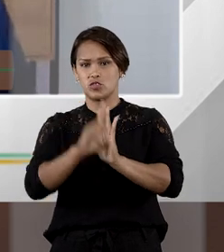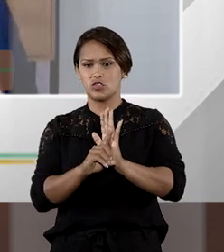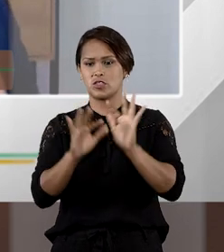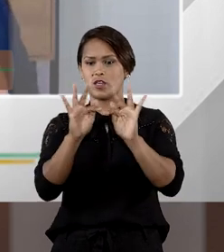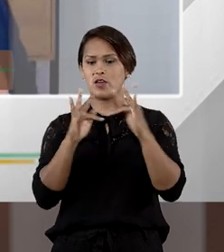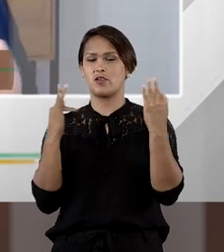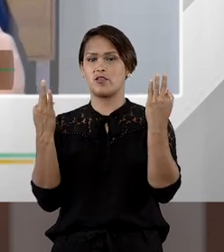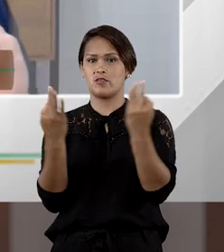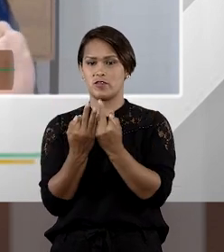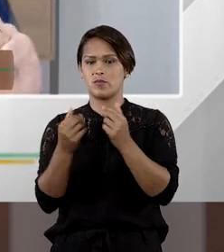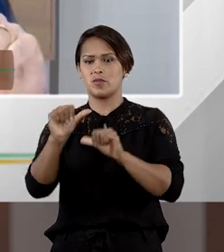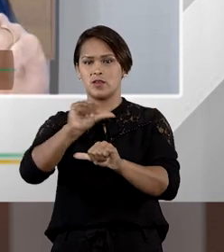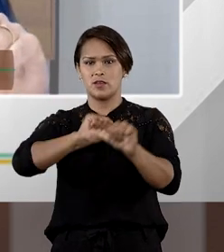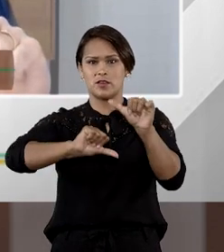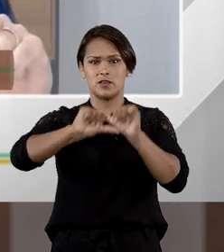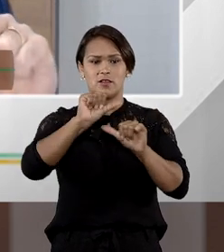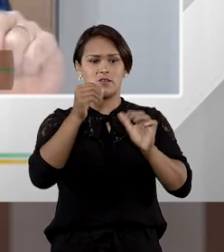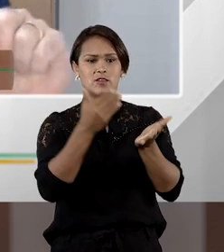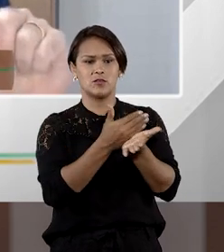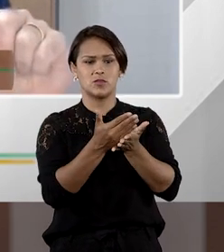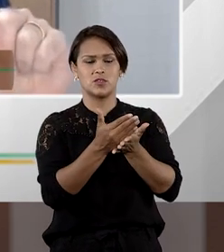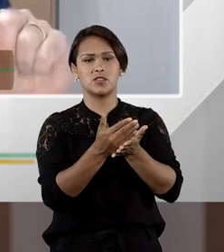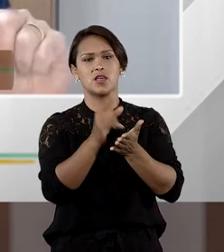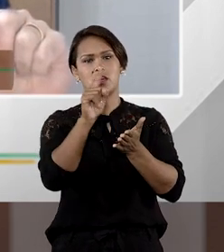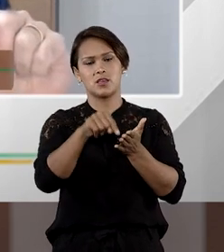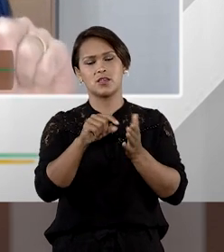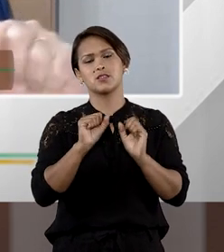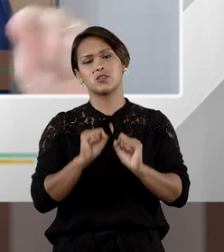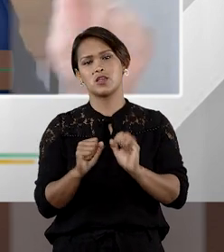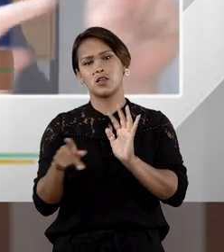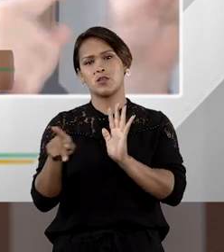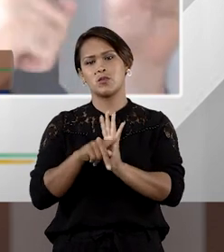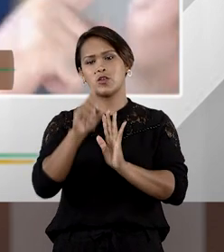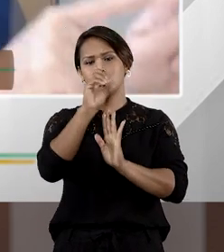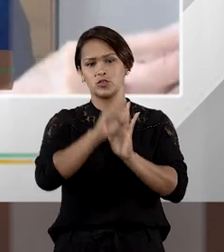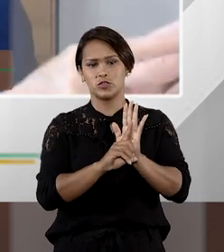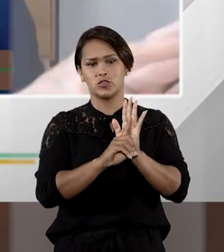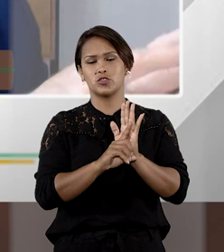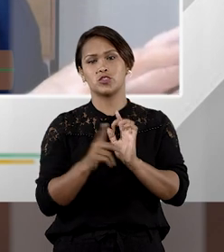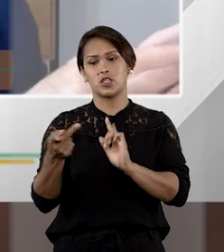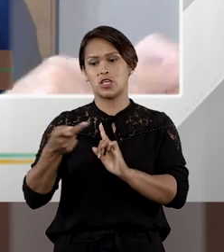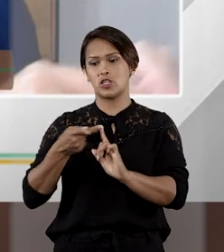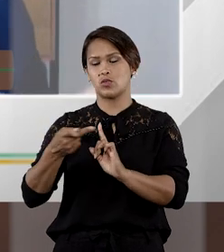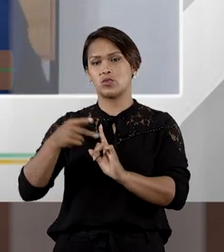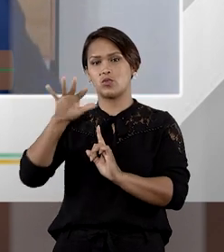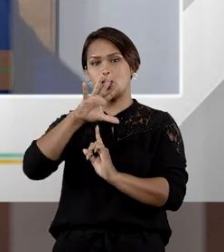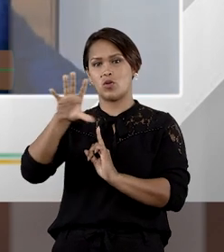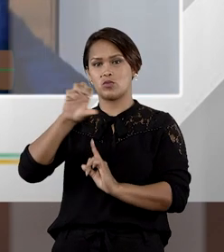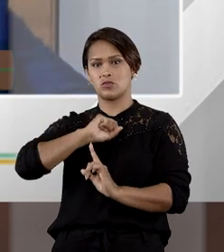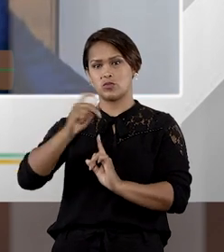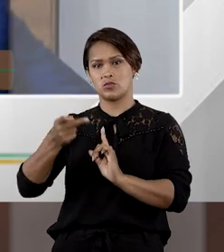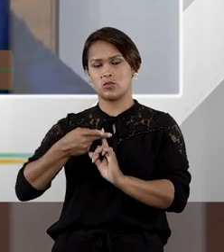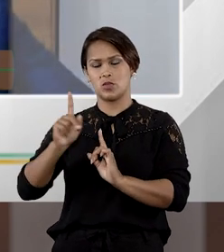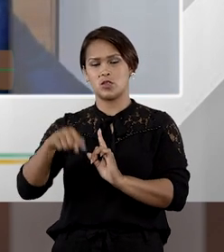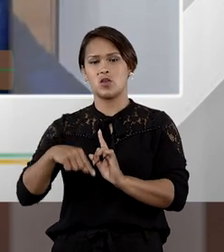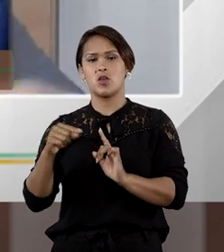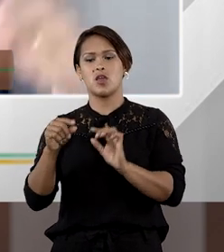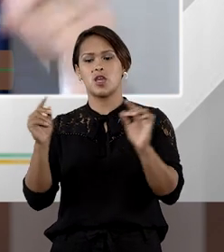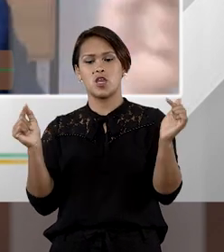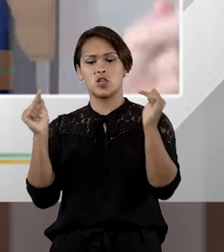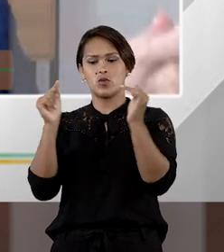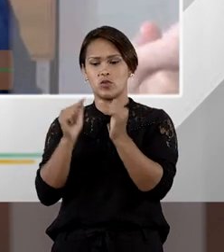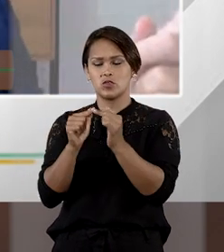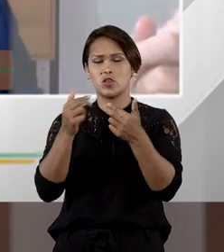de família e vamos para soluções que são dadas pelo direito do consumidor. Porque o direito do consumidor consolidou